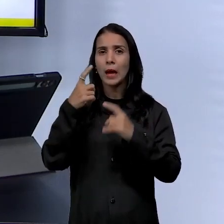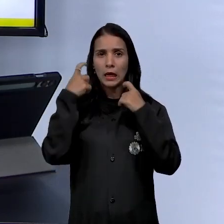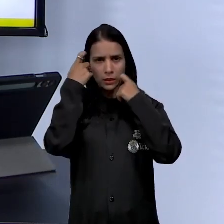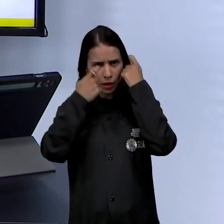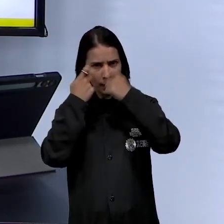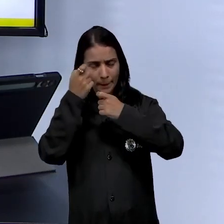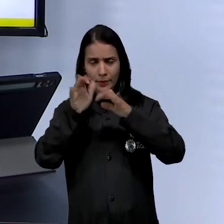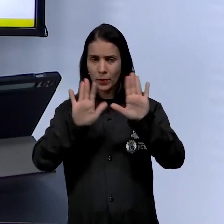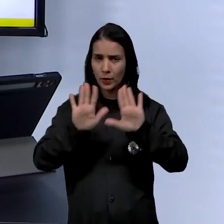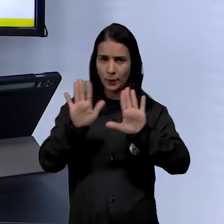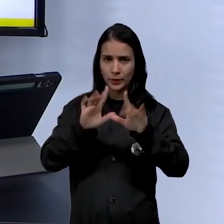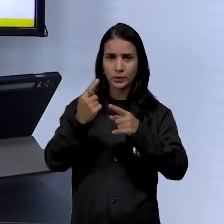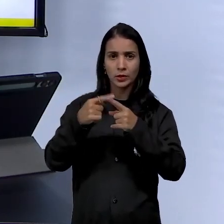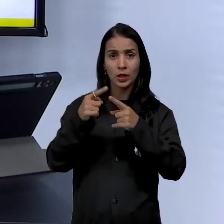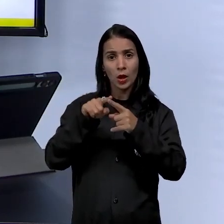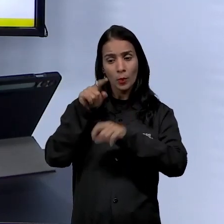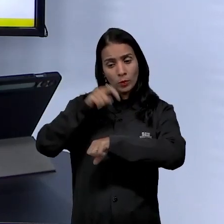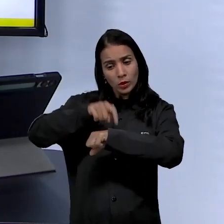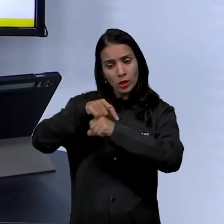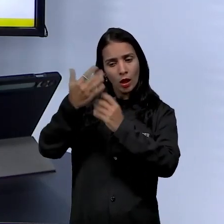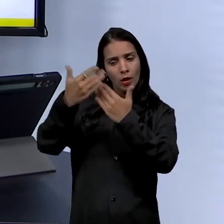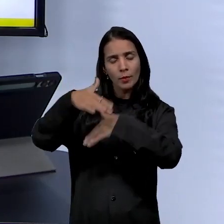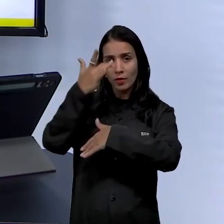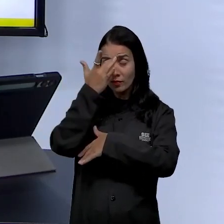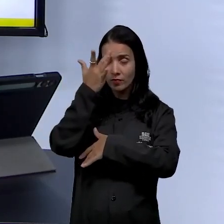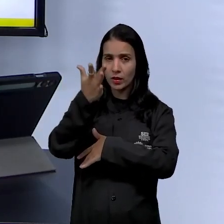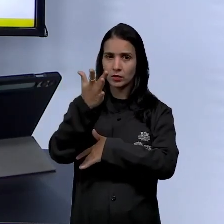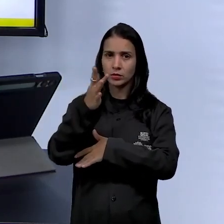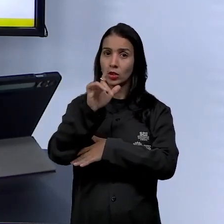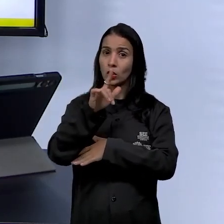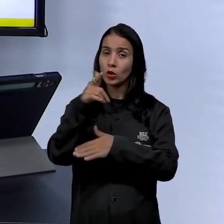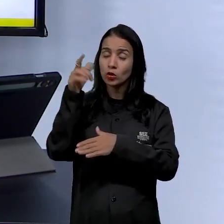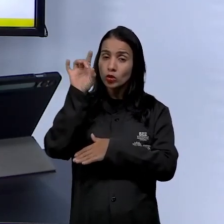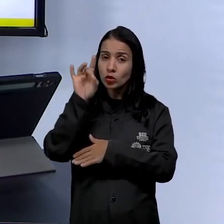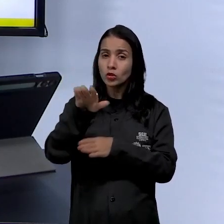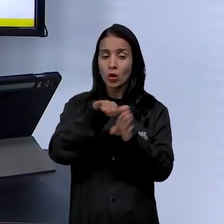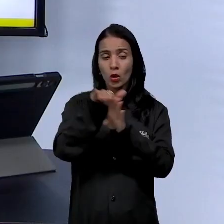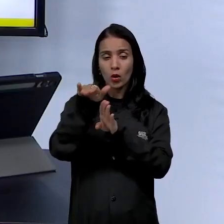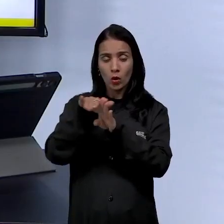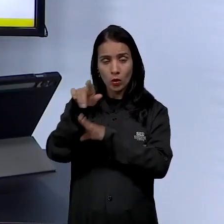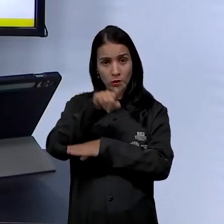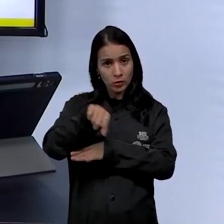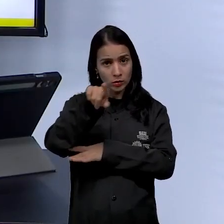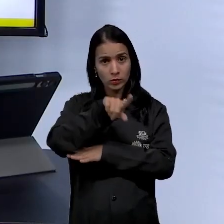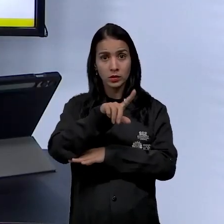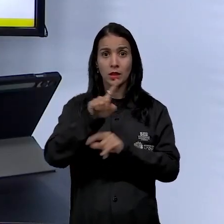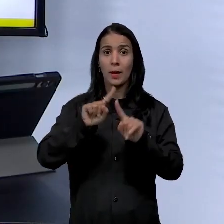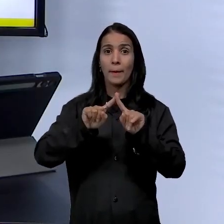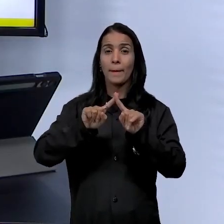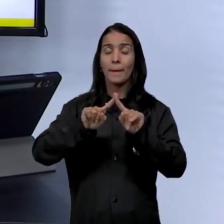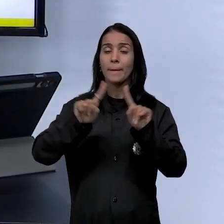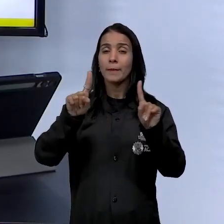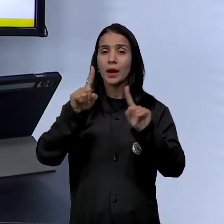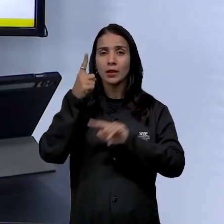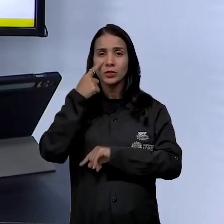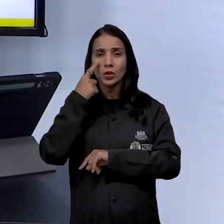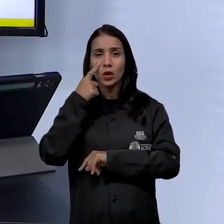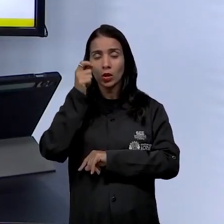deve fazer para encontrar os resultados. Veja bem que eu primeiro calculei